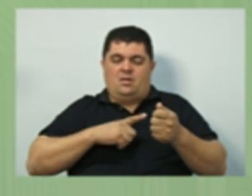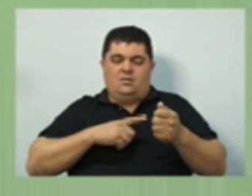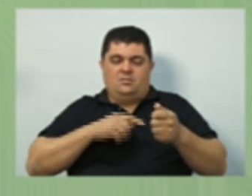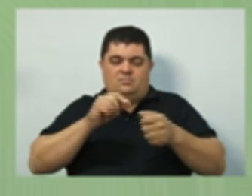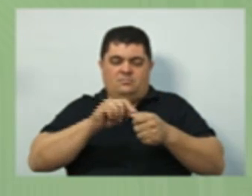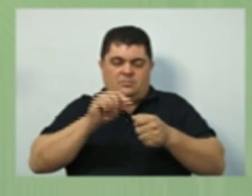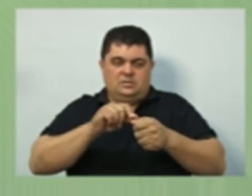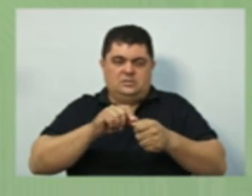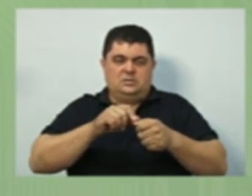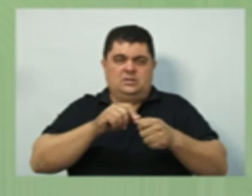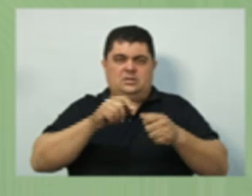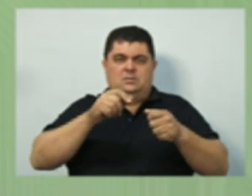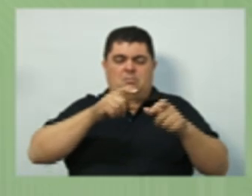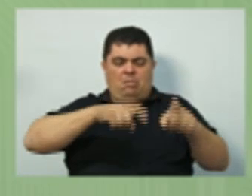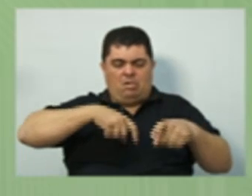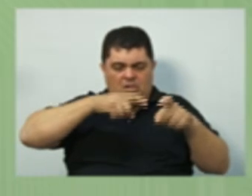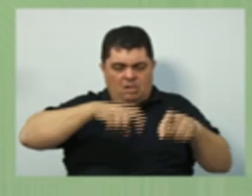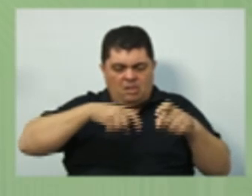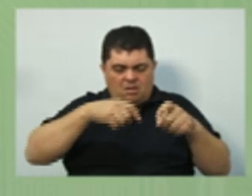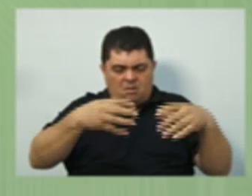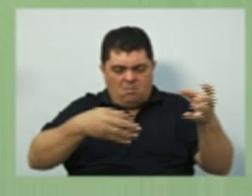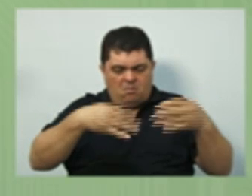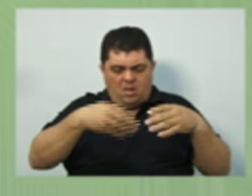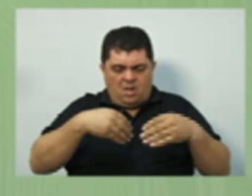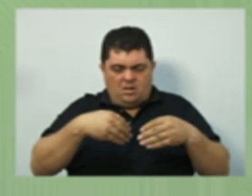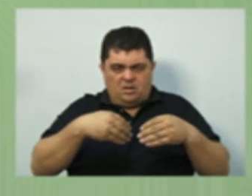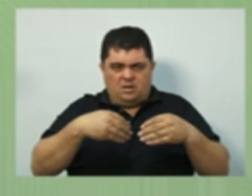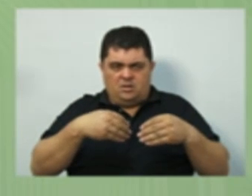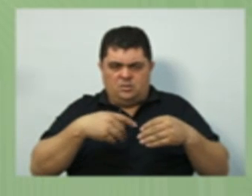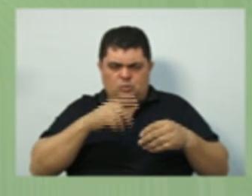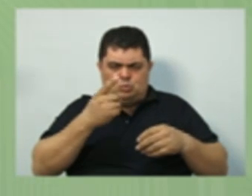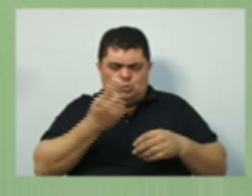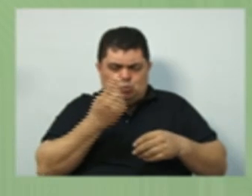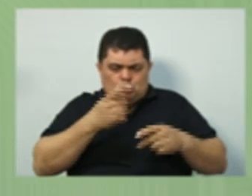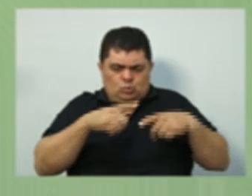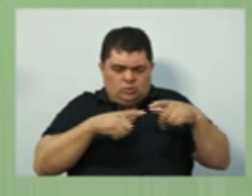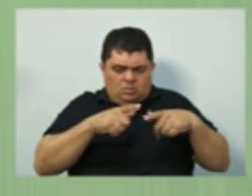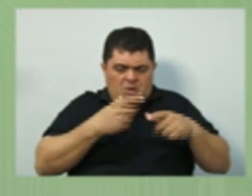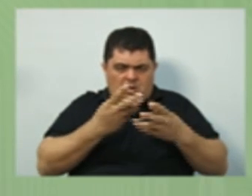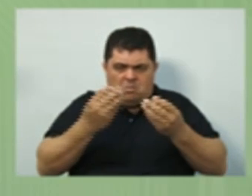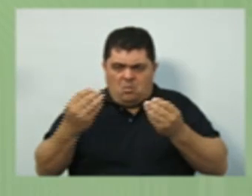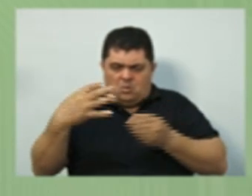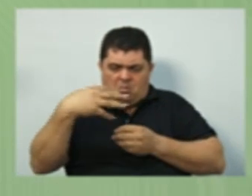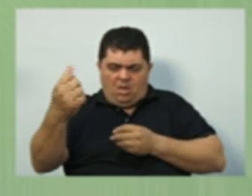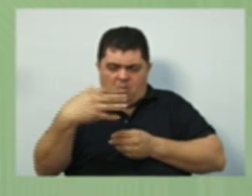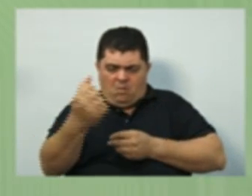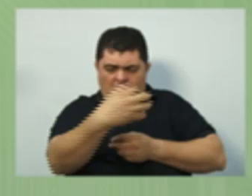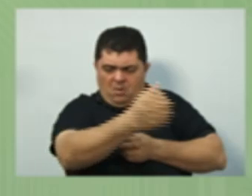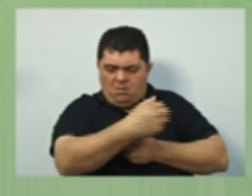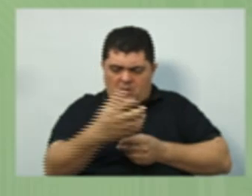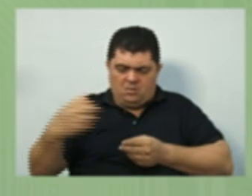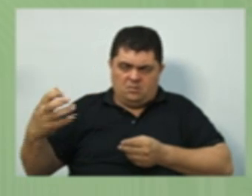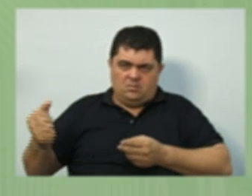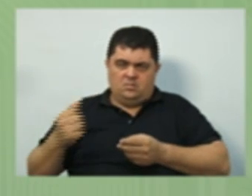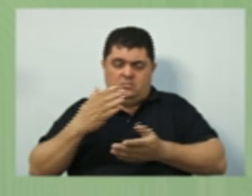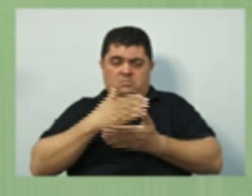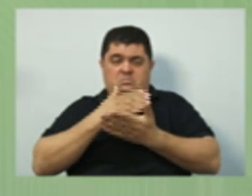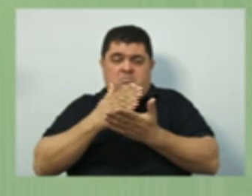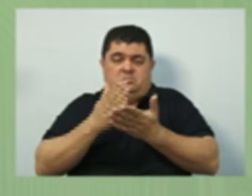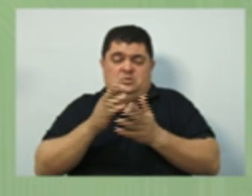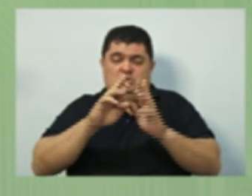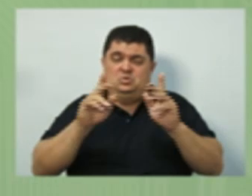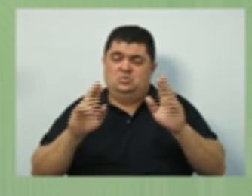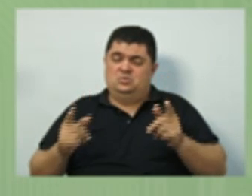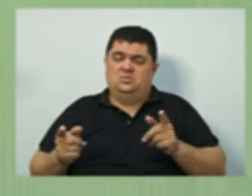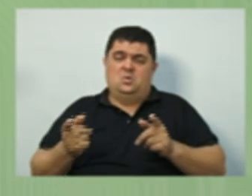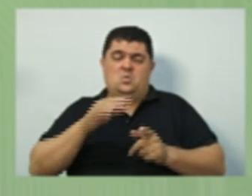pessoa, ela está insatisfeita pela distribuição daquilo que ela